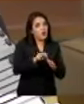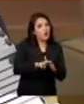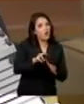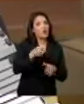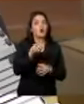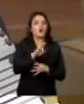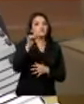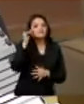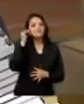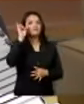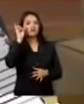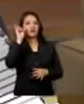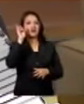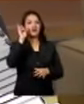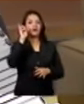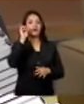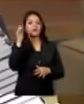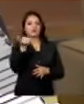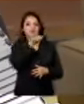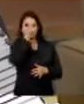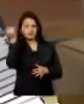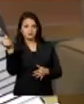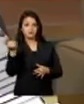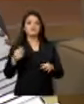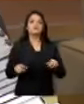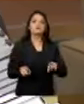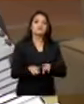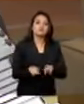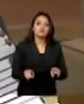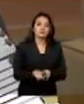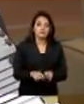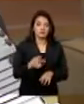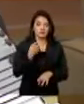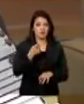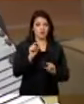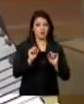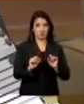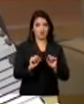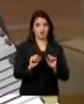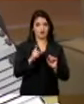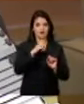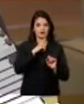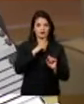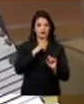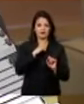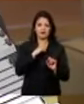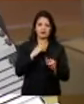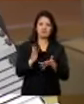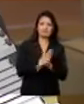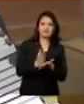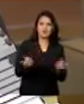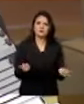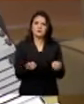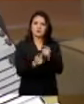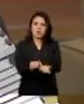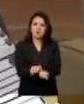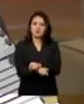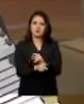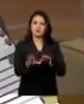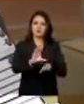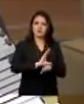da legitimidade ativa e pertinência da ação, aponta a existência de controvérsia constitucional